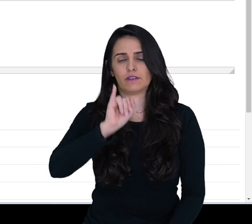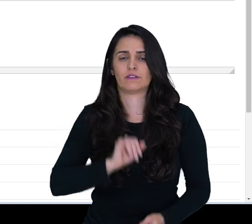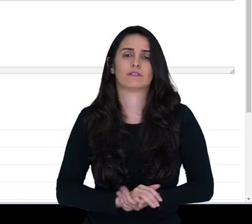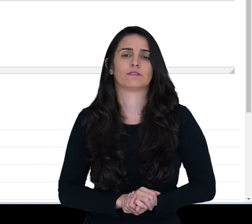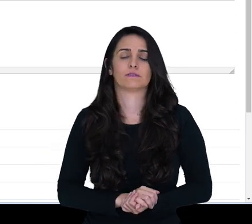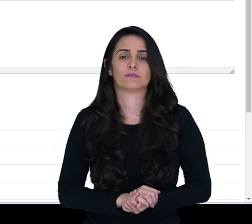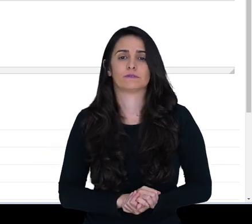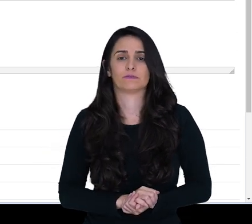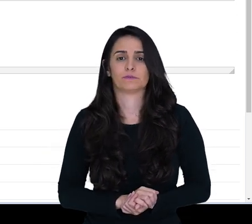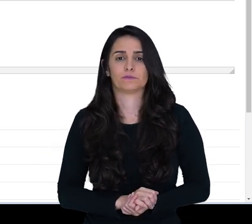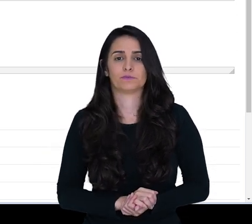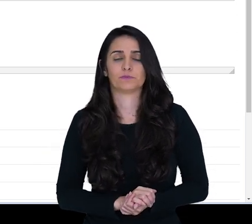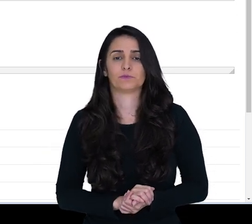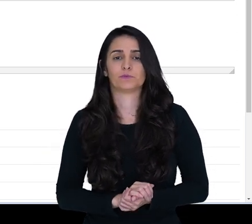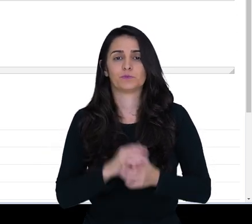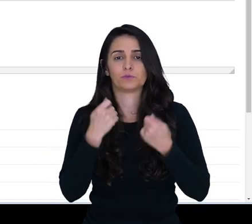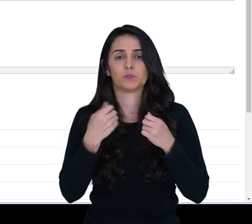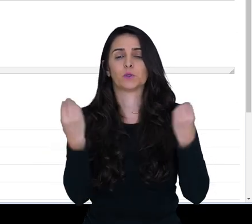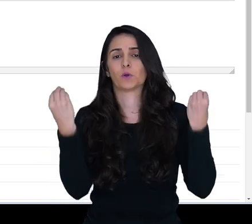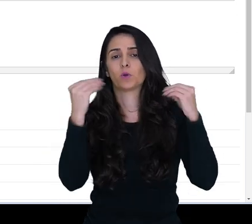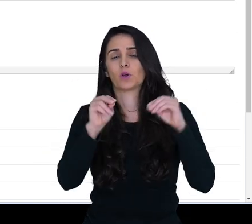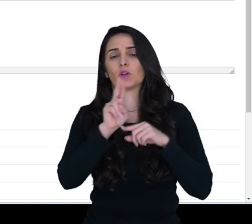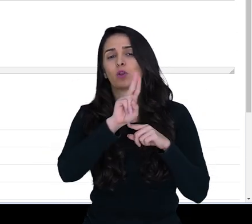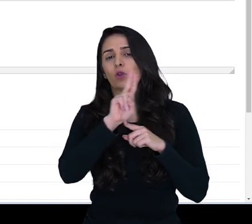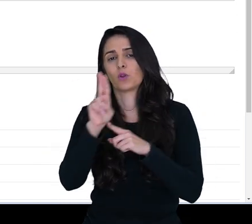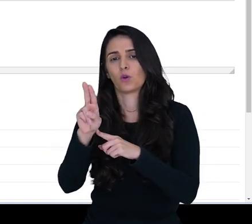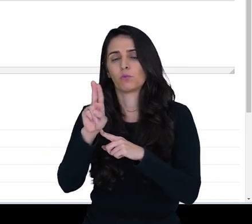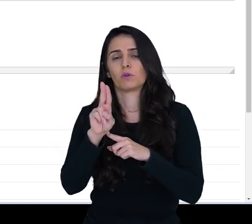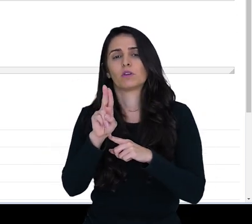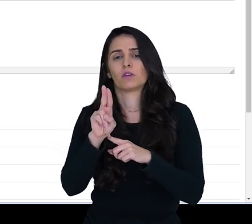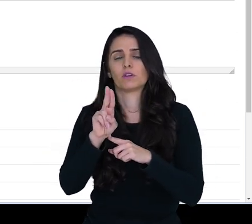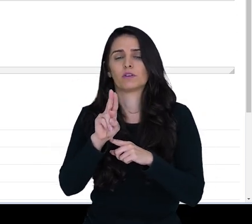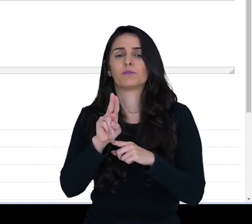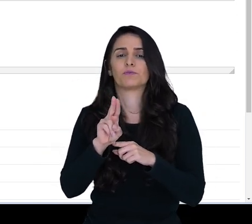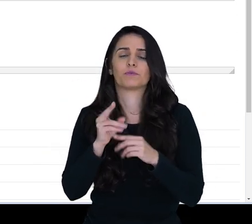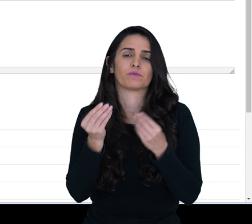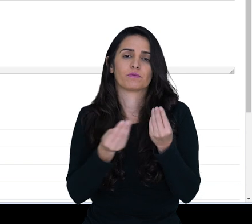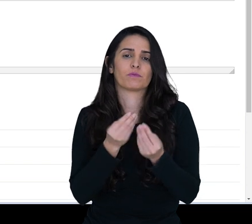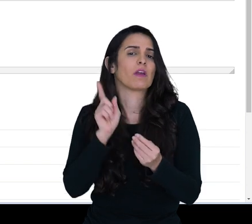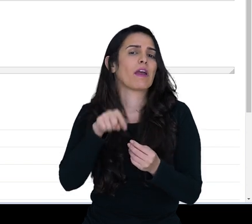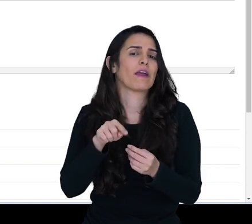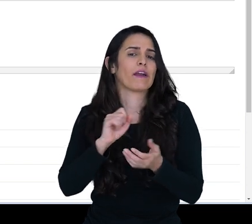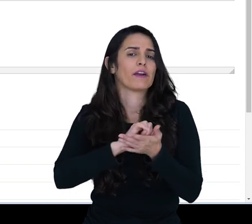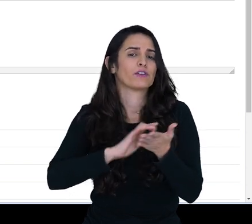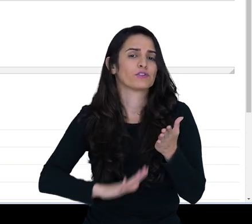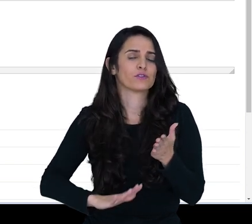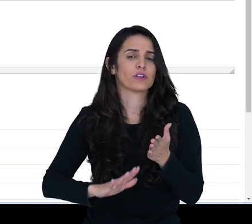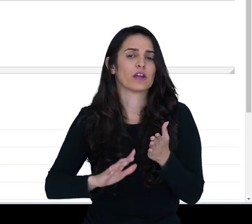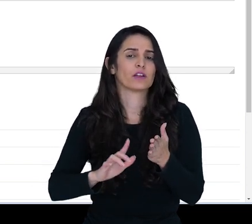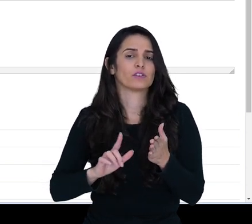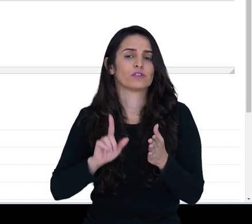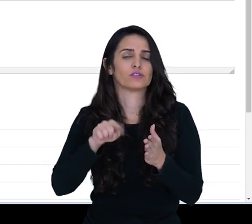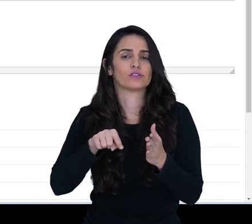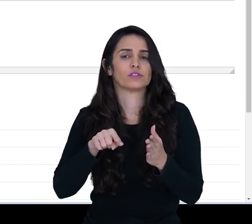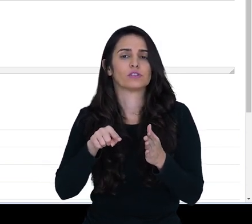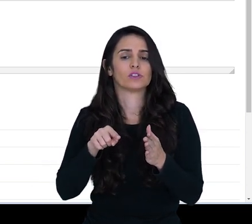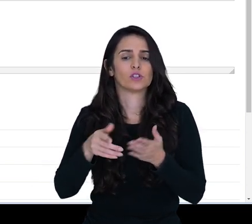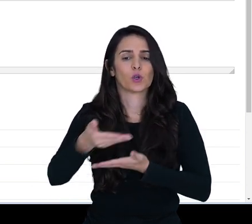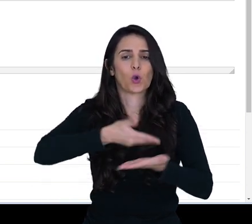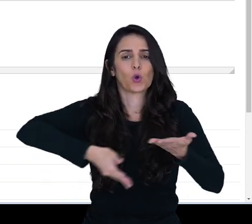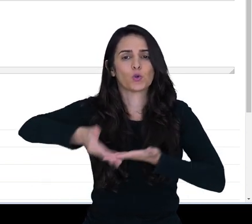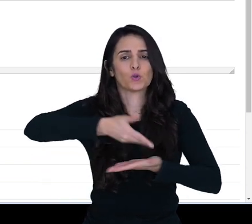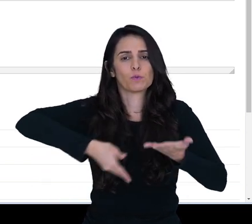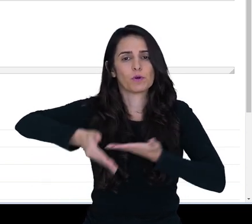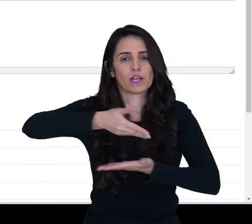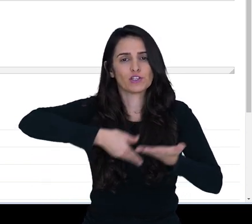precisamos então colocar um nome para nossa Wiki é uma atividade de construção